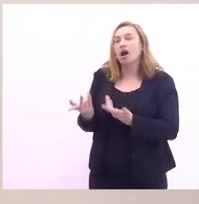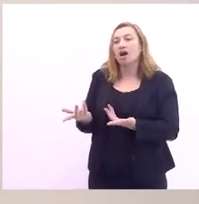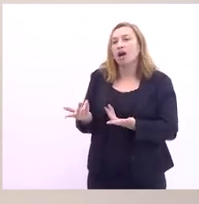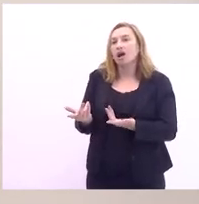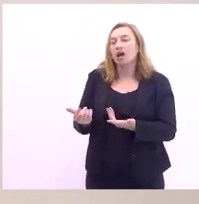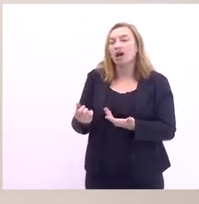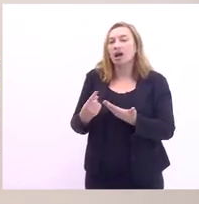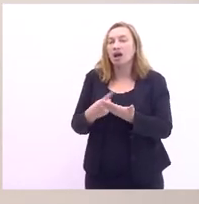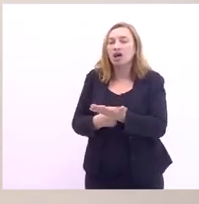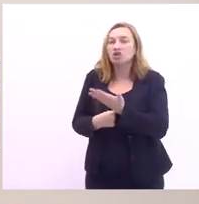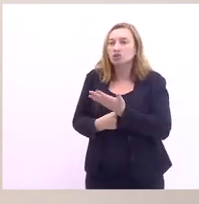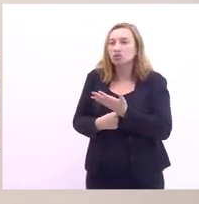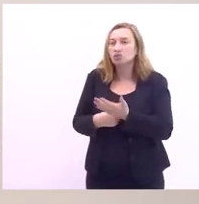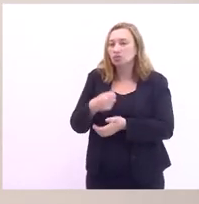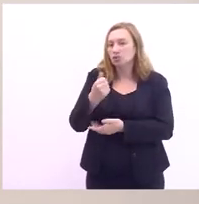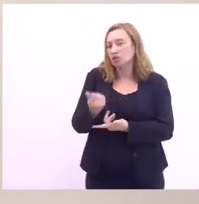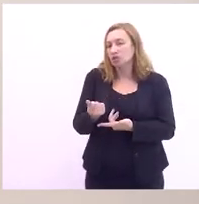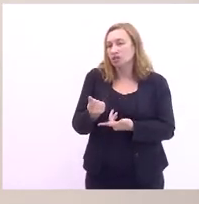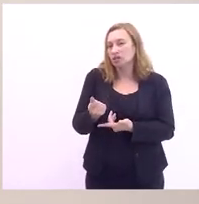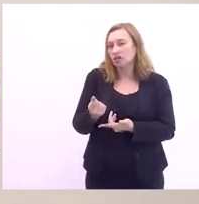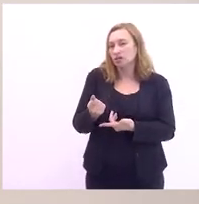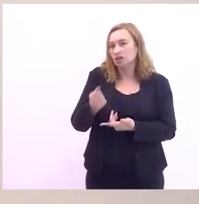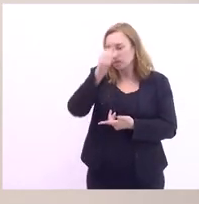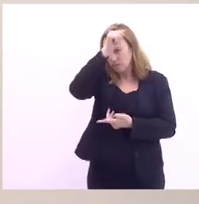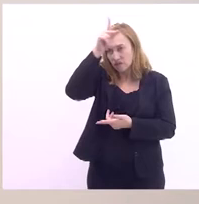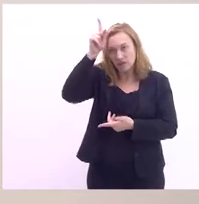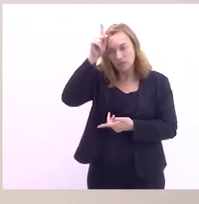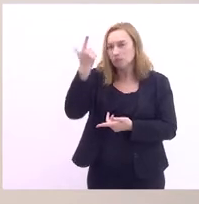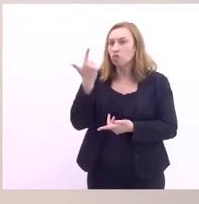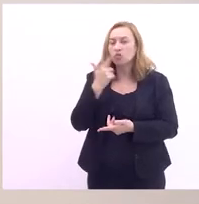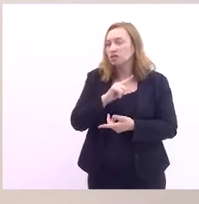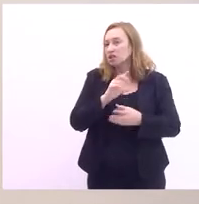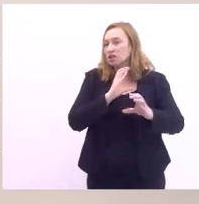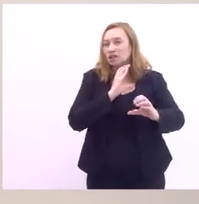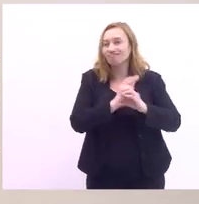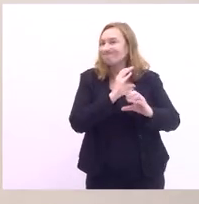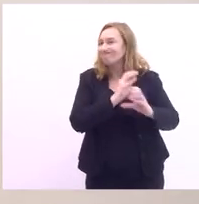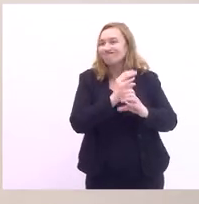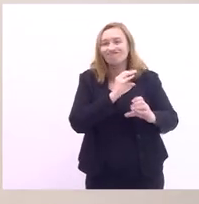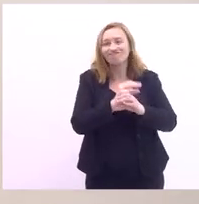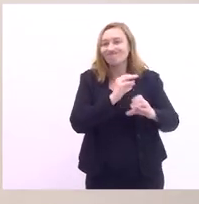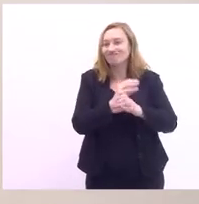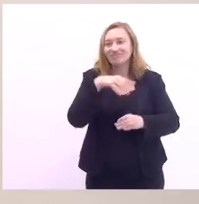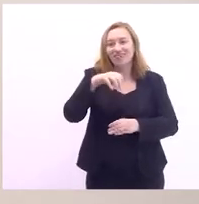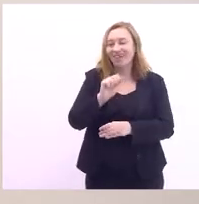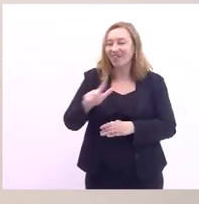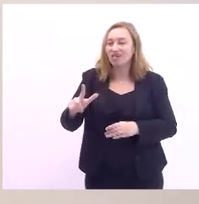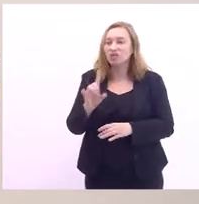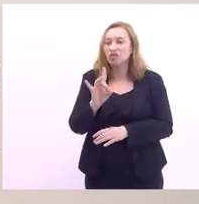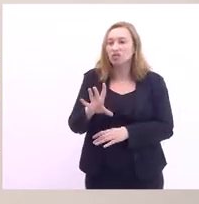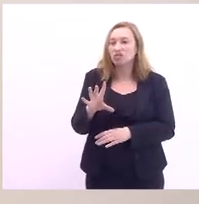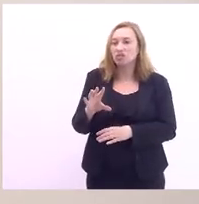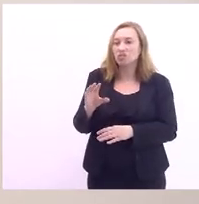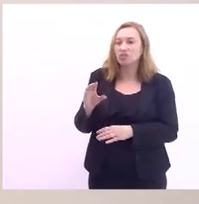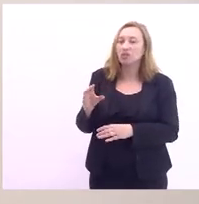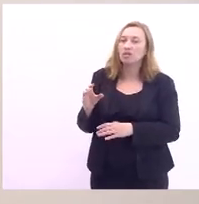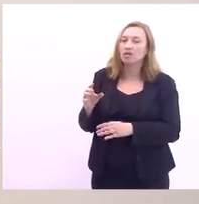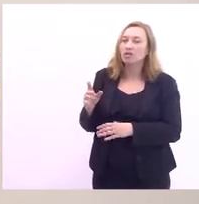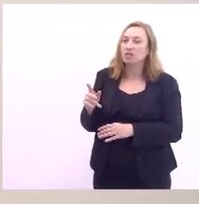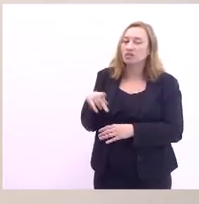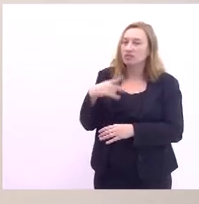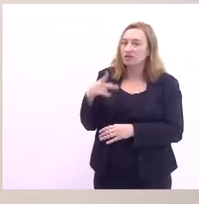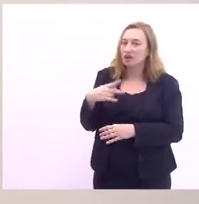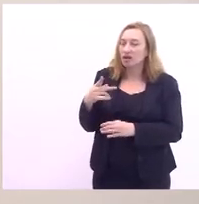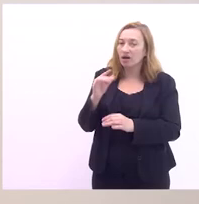fazer conversa com o quadro técnico da Enel, porque só remetiam para atendimento eletrônico. Imagina